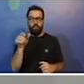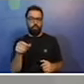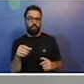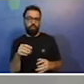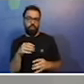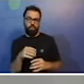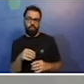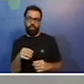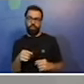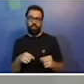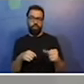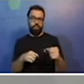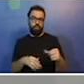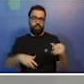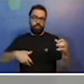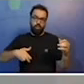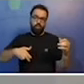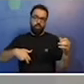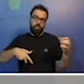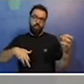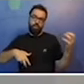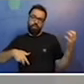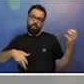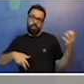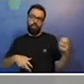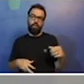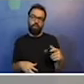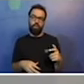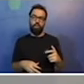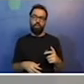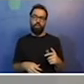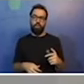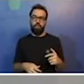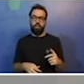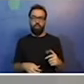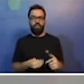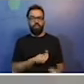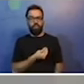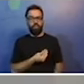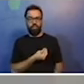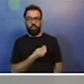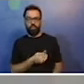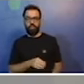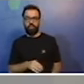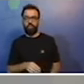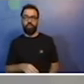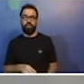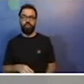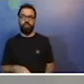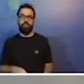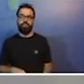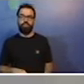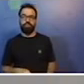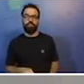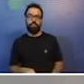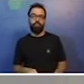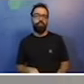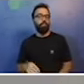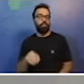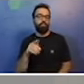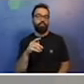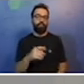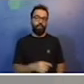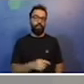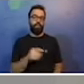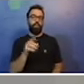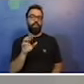só, então, a nossa concordância do verbo ser. Então, foram sucessos. Olha aí o plural do